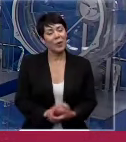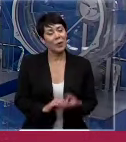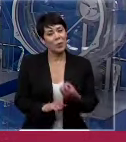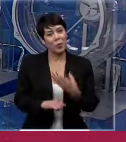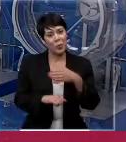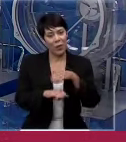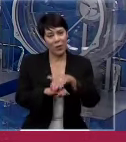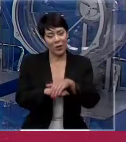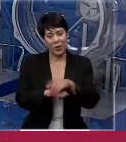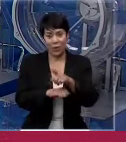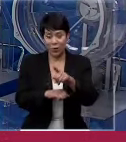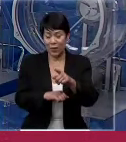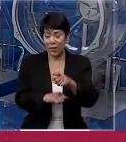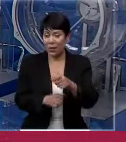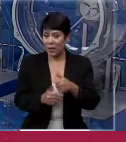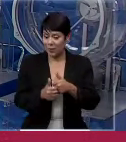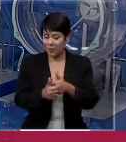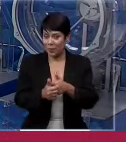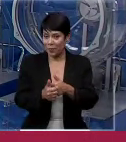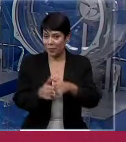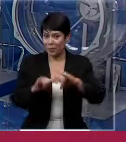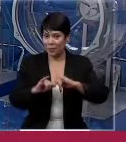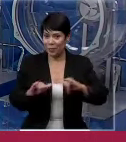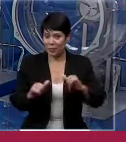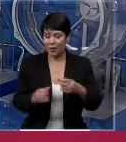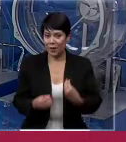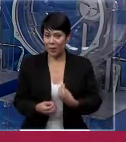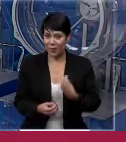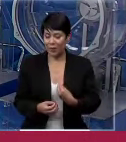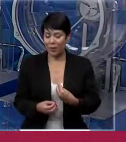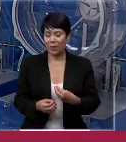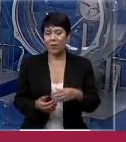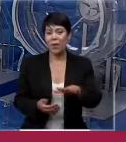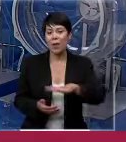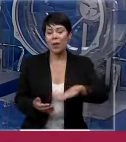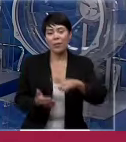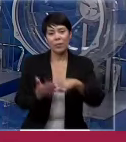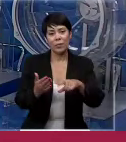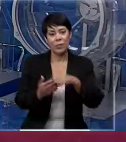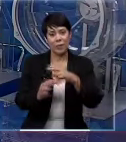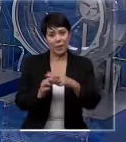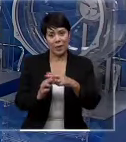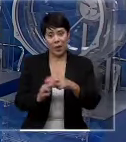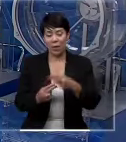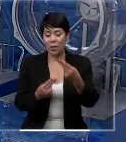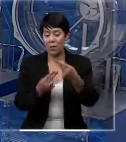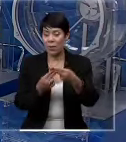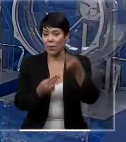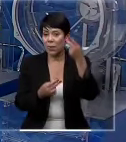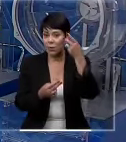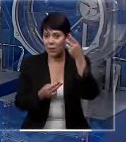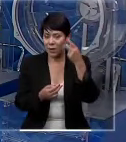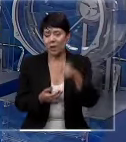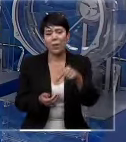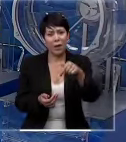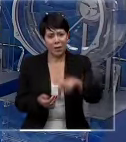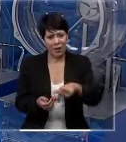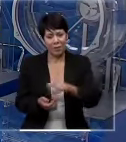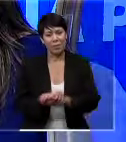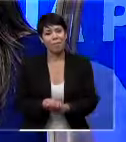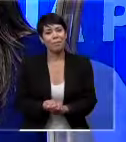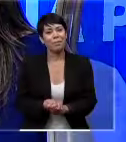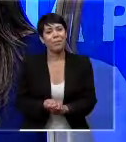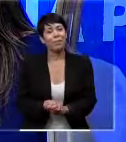Muito boa noite a você que segue acompanhando a nossa transmissão ao vivo, direto do Espaço Loterias Caixa, no Terminal Rodoviário Tietê, em